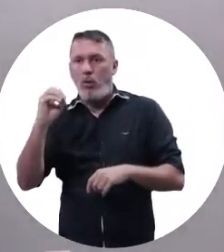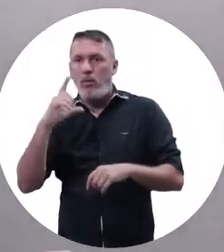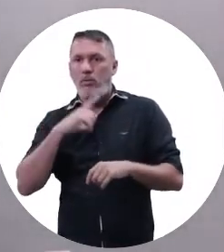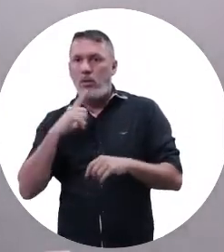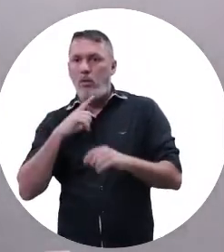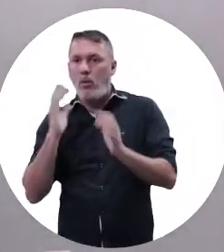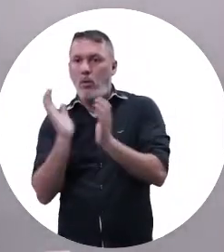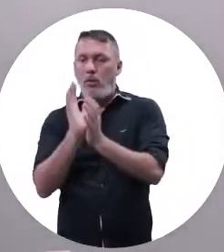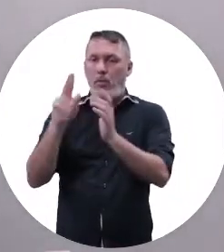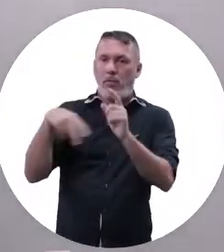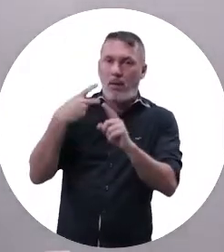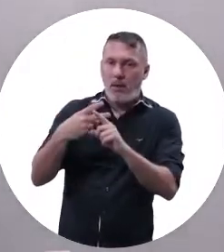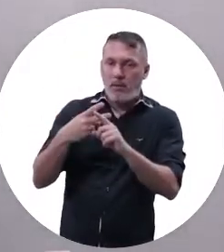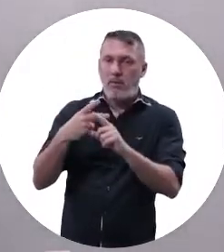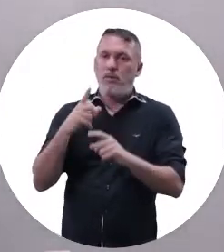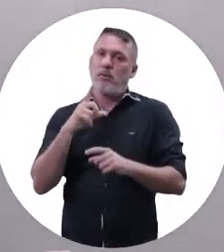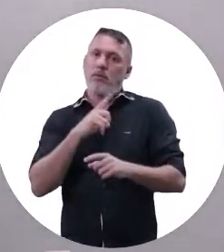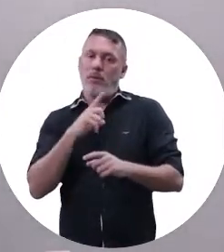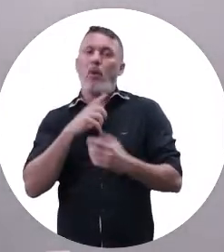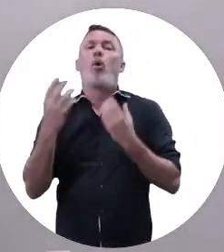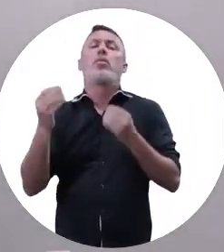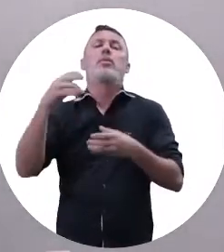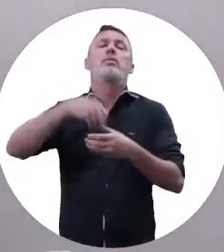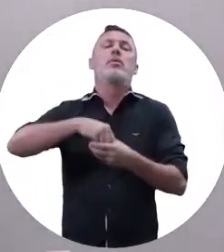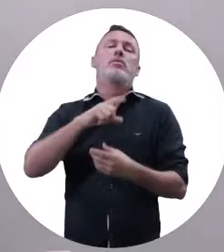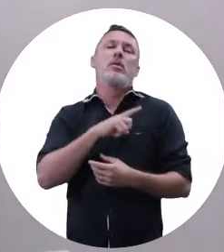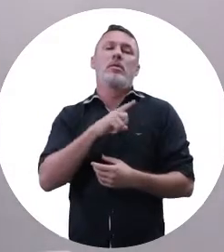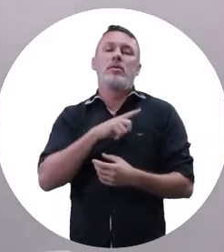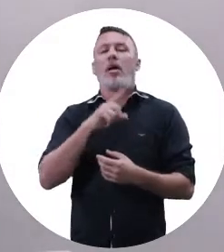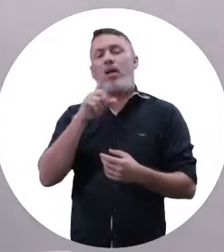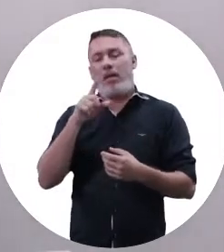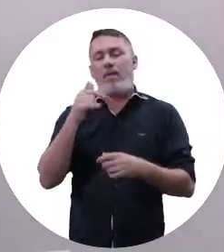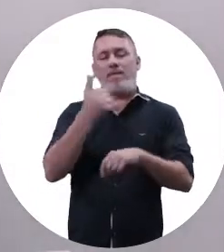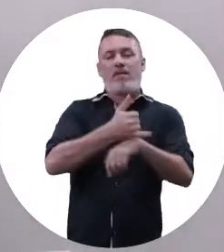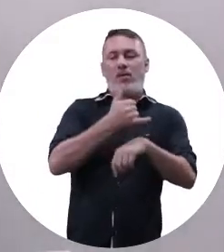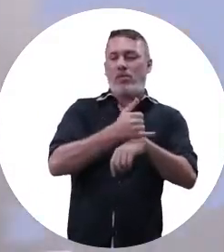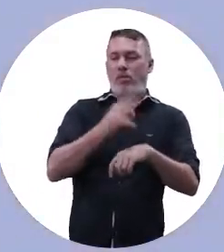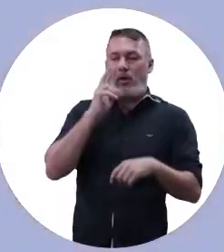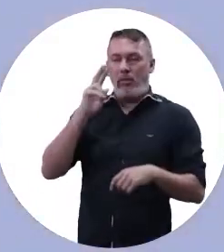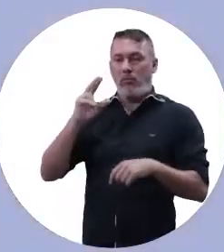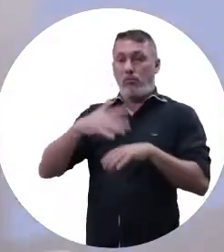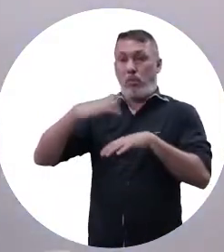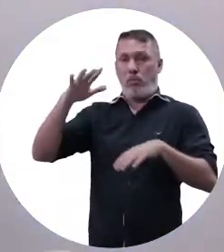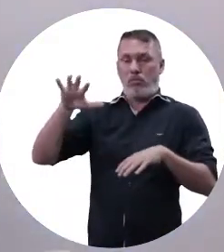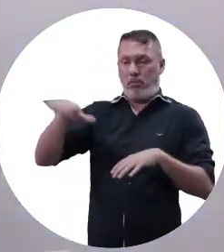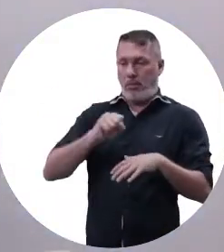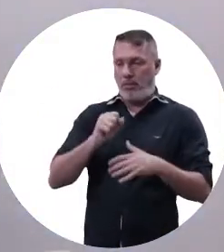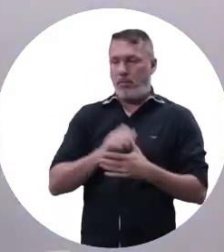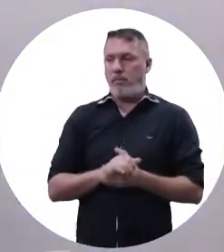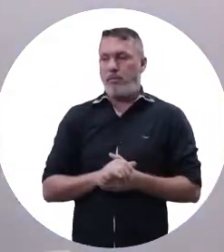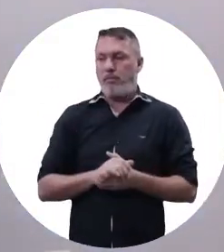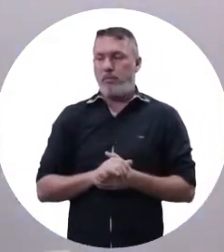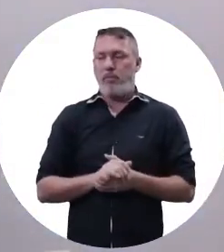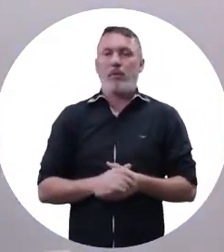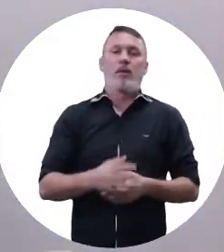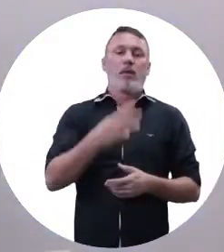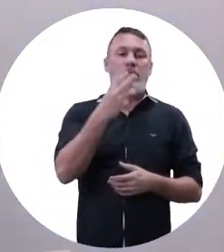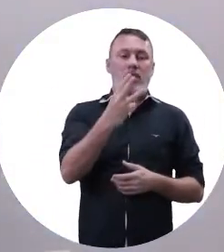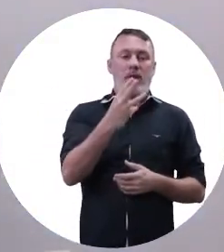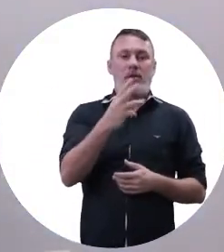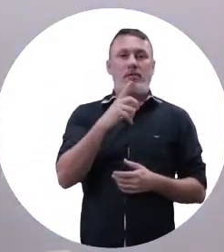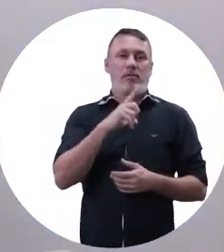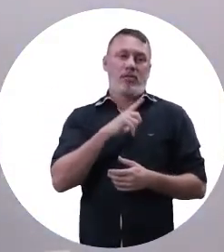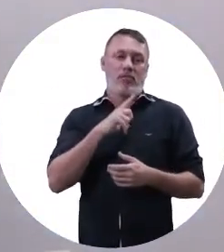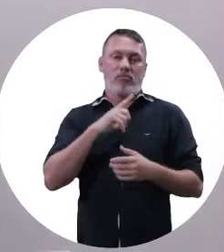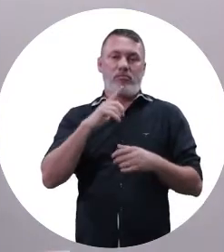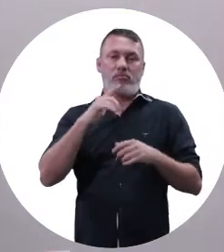mais um elétron? Se ele precisa de mais um elétron, o que você faz? Pega outro alumínio. Alumínio, 3 elétrons